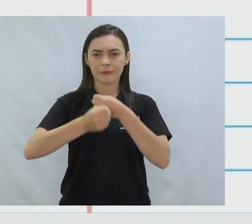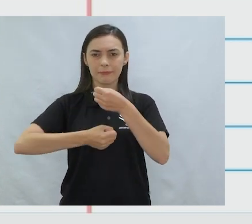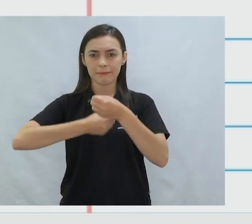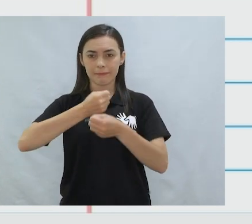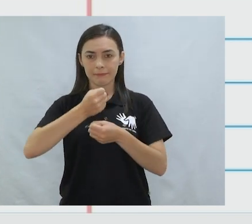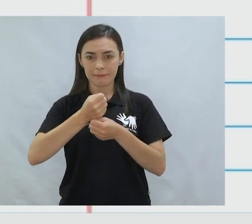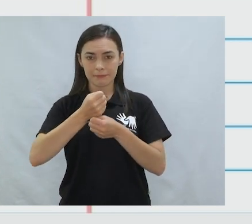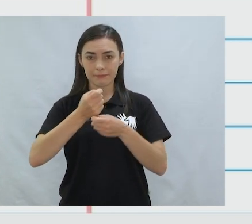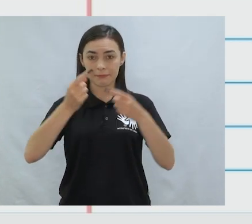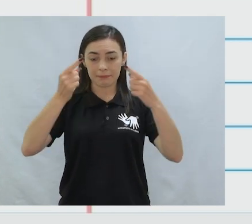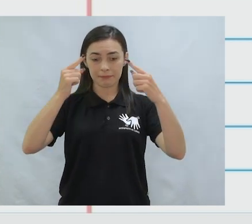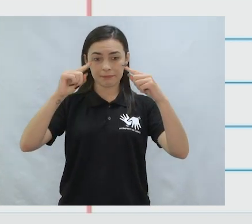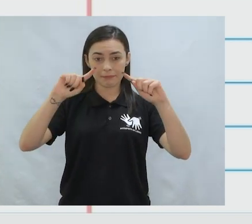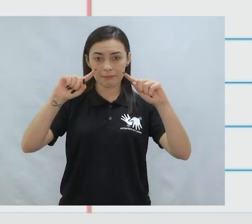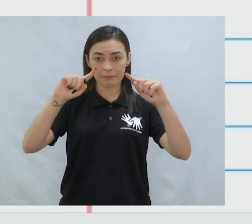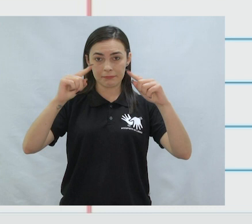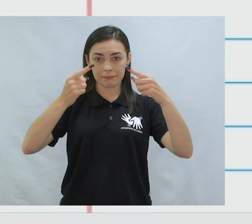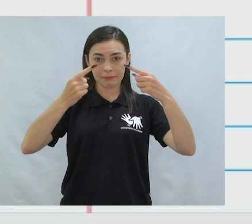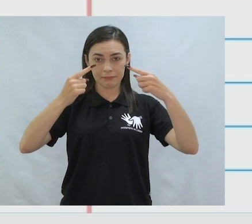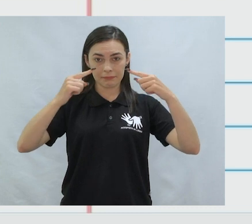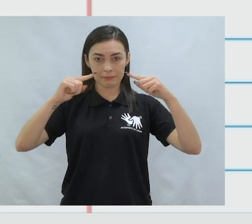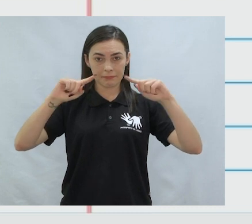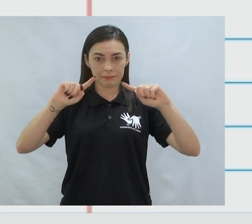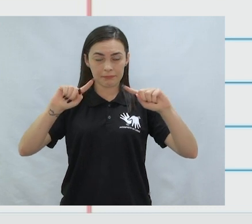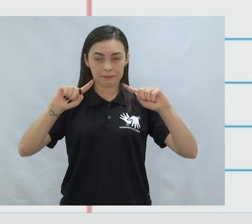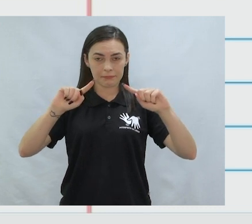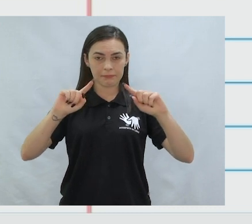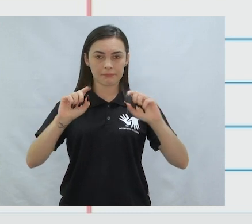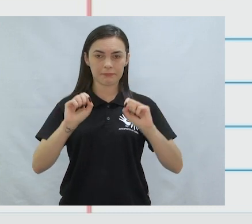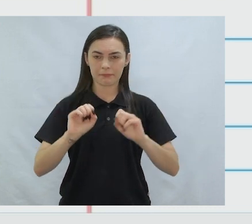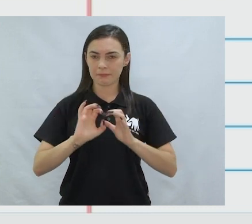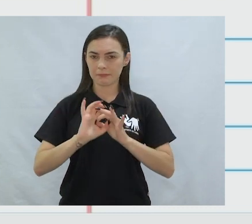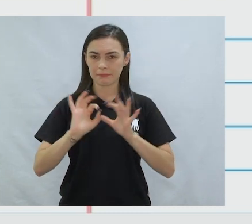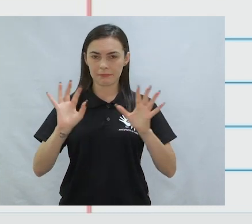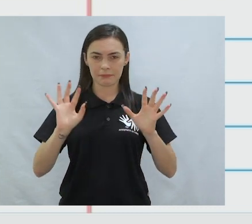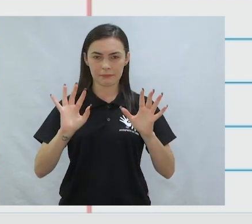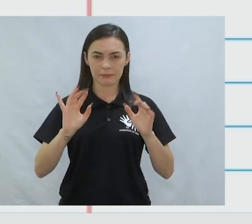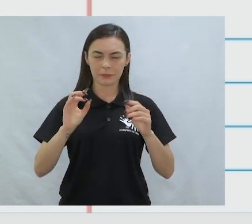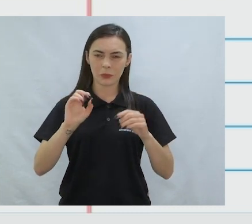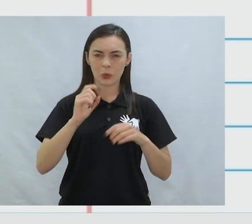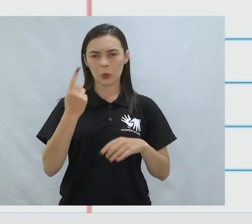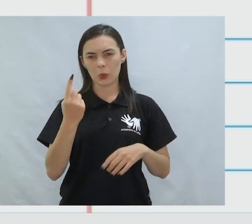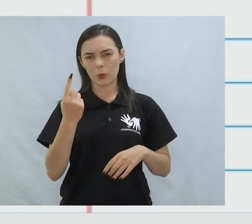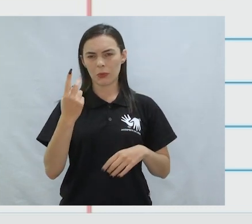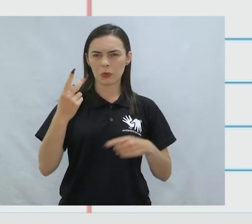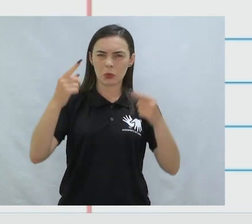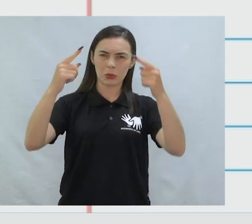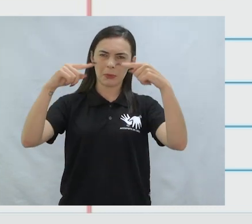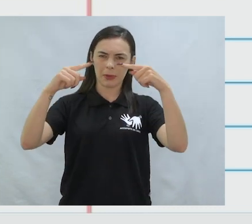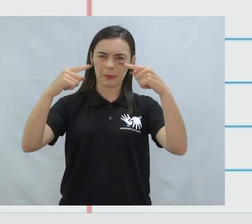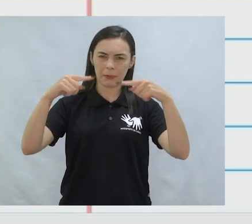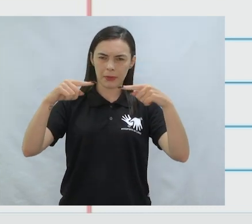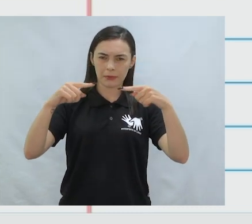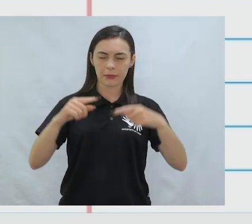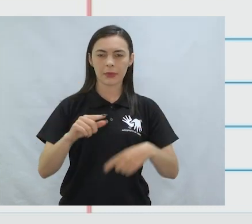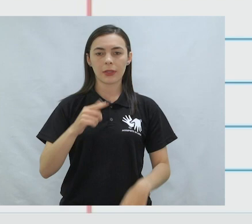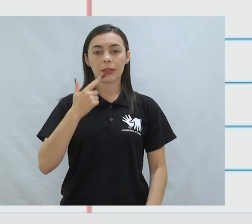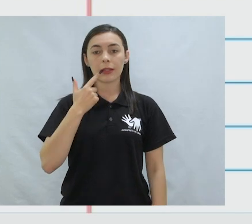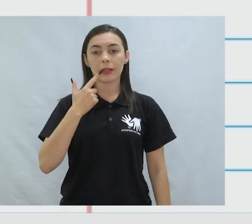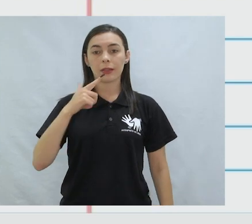colocar embaixo, pula a linha daí, se você quiser pular uma linha ou duas linhas, e escreve